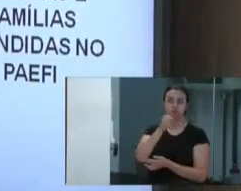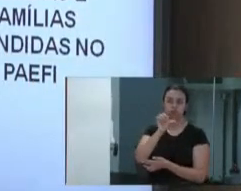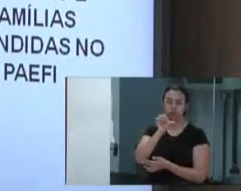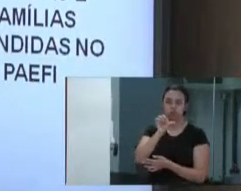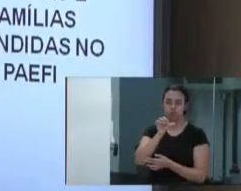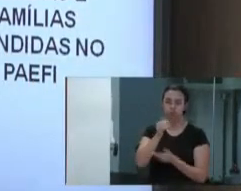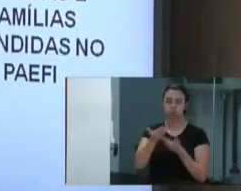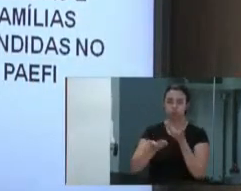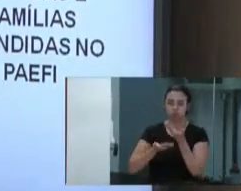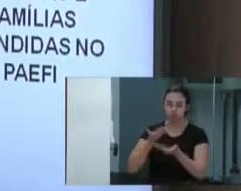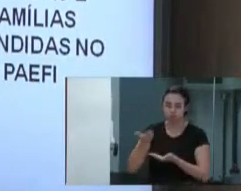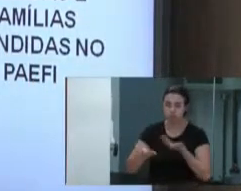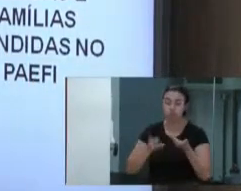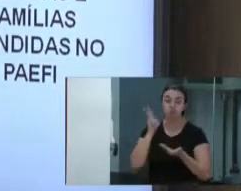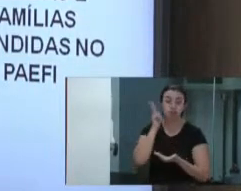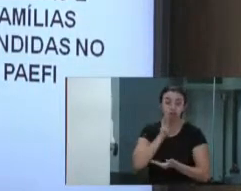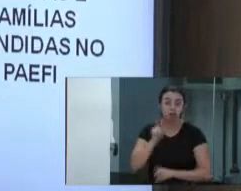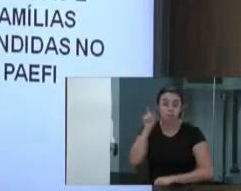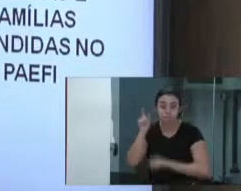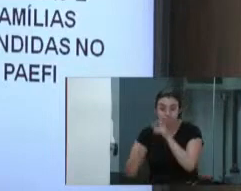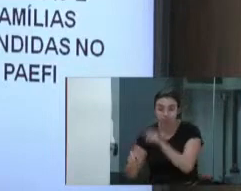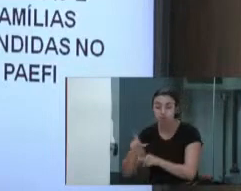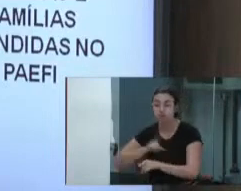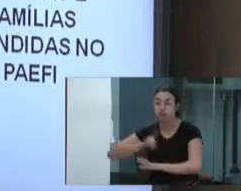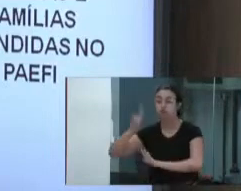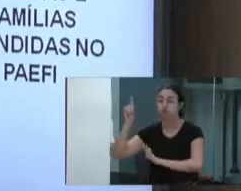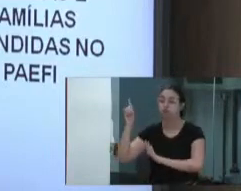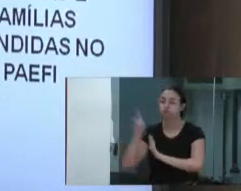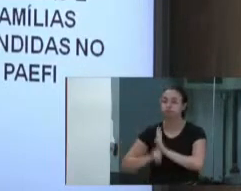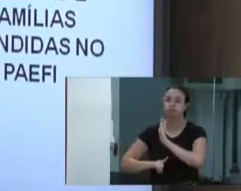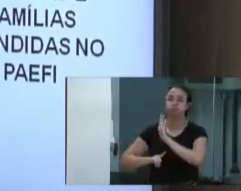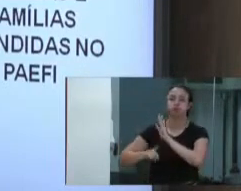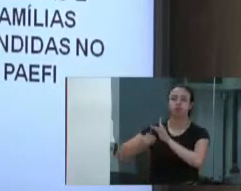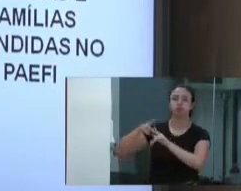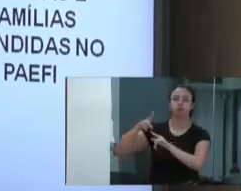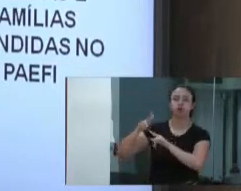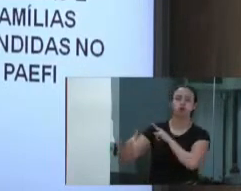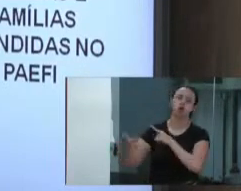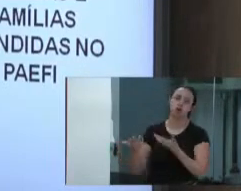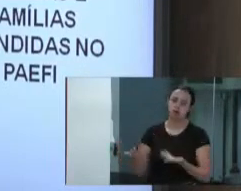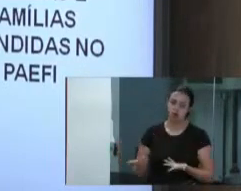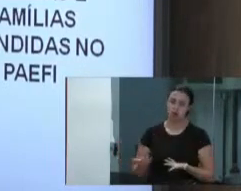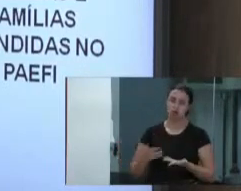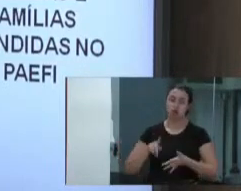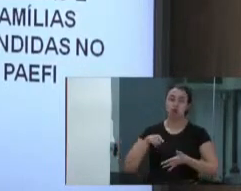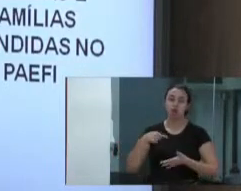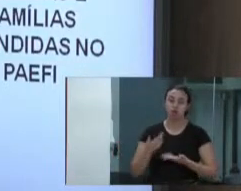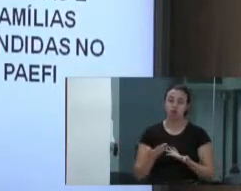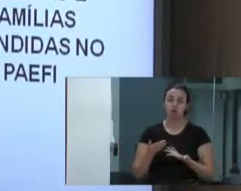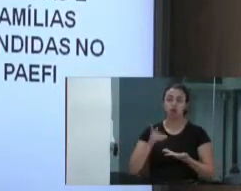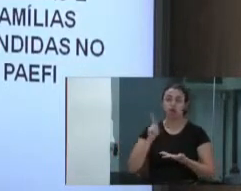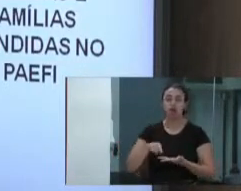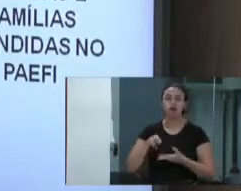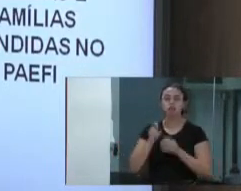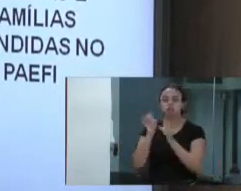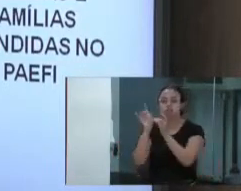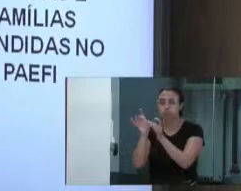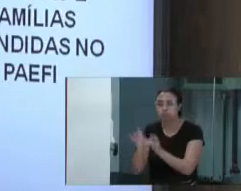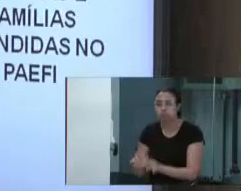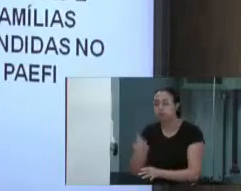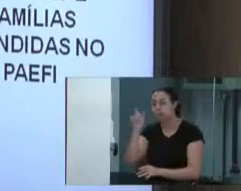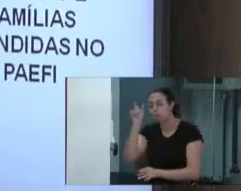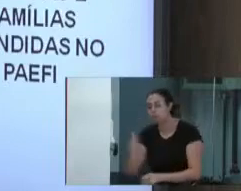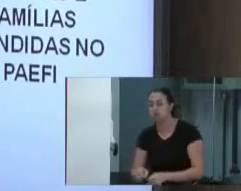média complexidade, são pessoas que tiveram direitos violados. Então, ele é especialista no atendimento a pessoas, né, que sofreram